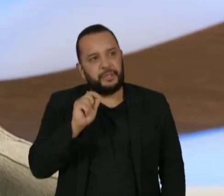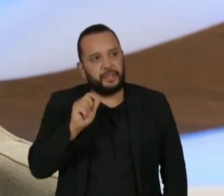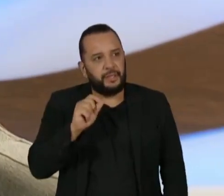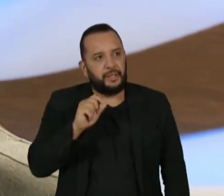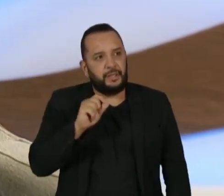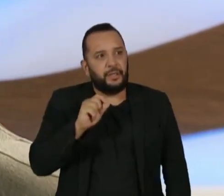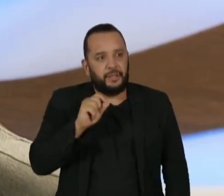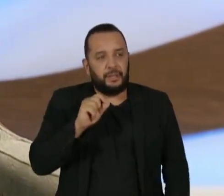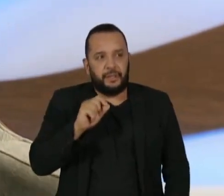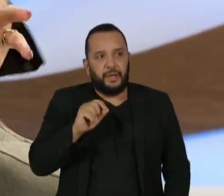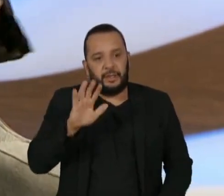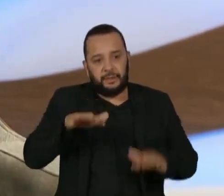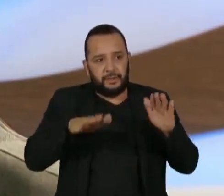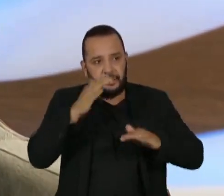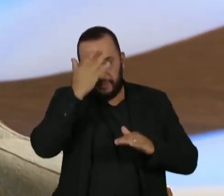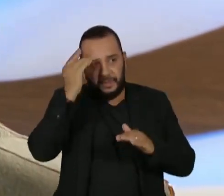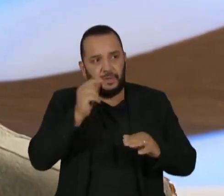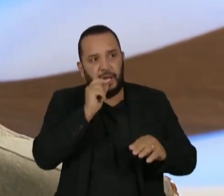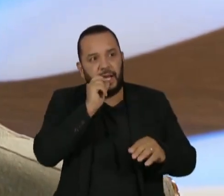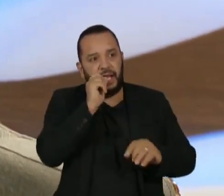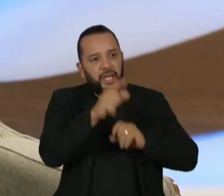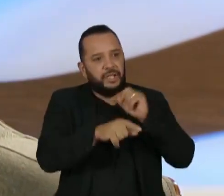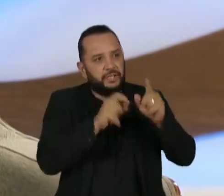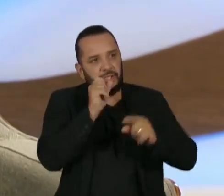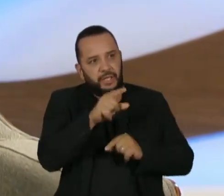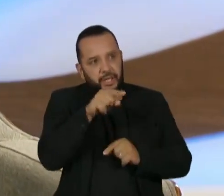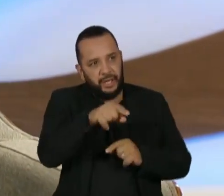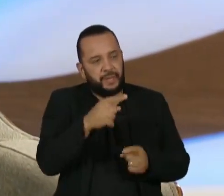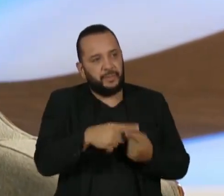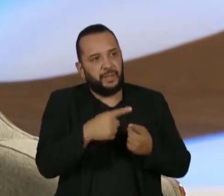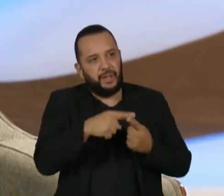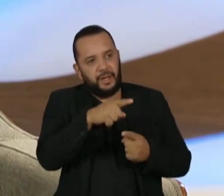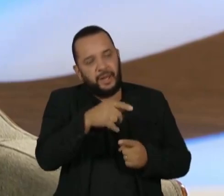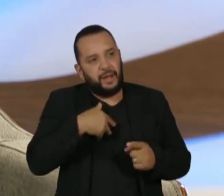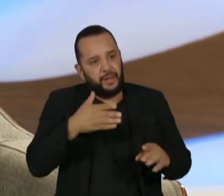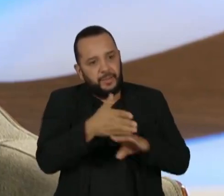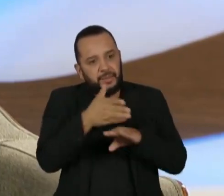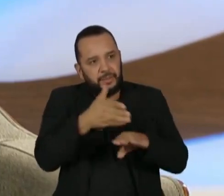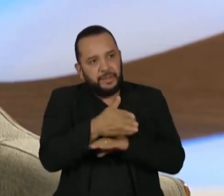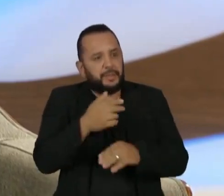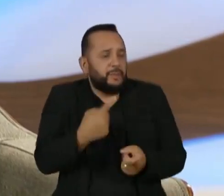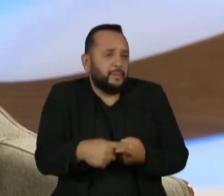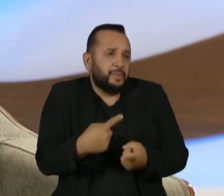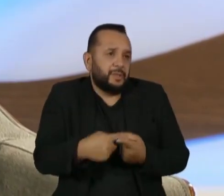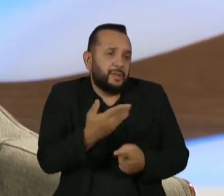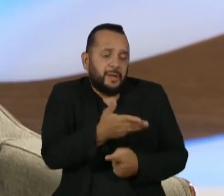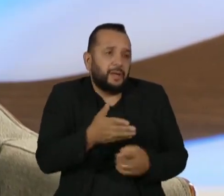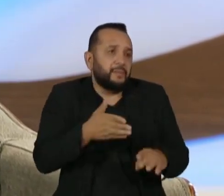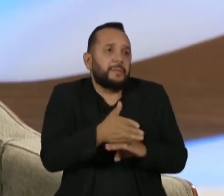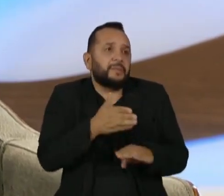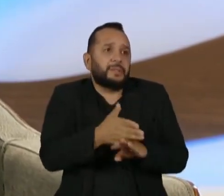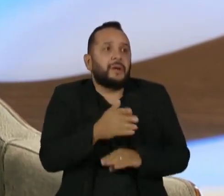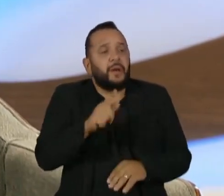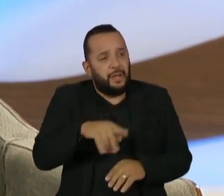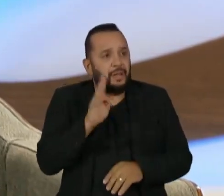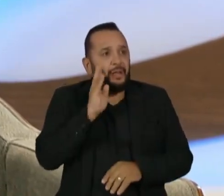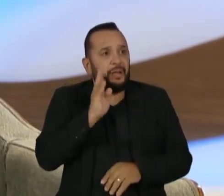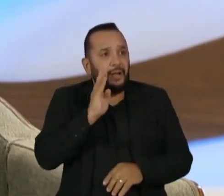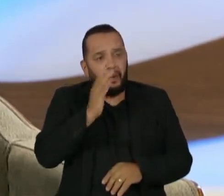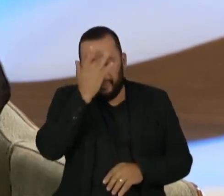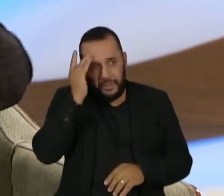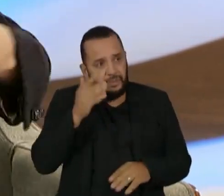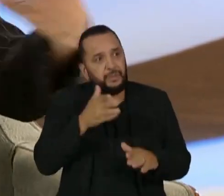ela é muito criticada ali poras pessoas que estão em volta né Por essa participação toda mas faz todo sentido eu acho que ela ser participativa acho legal ter uma pessoa